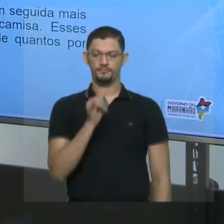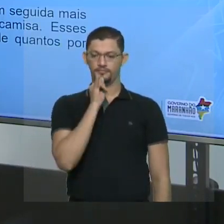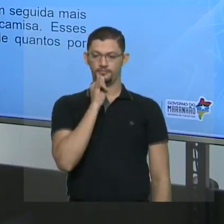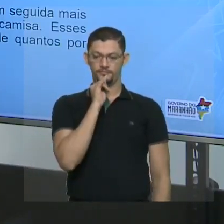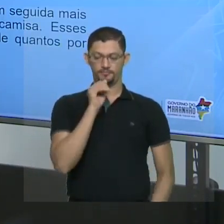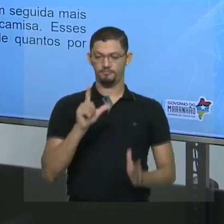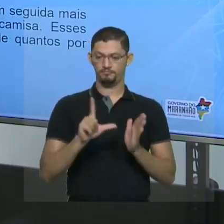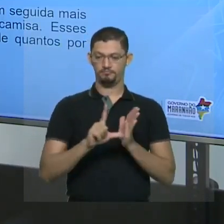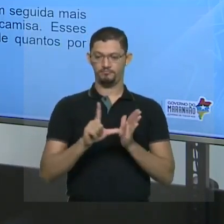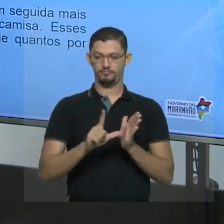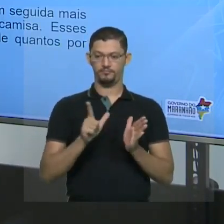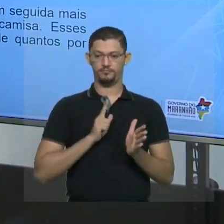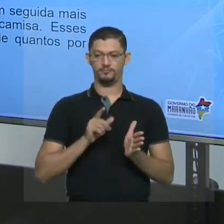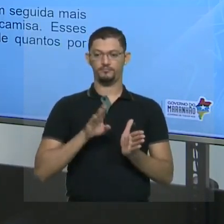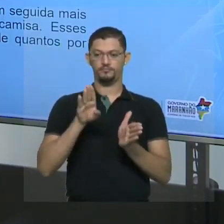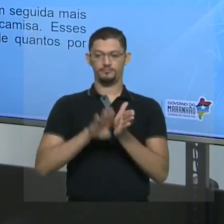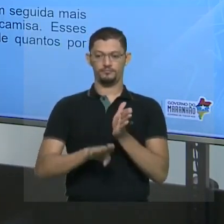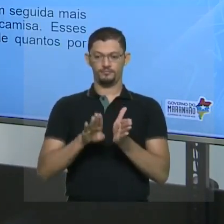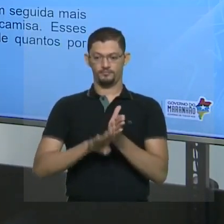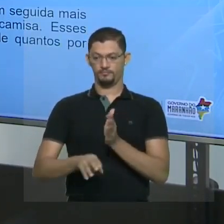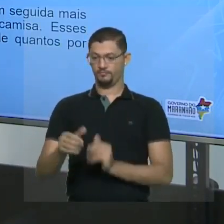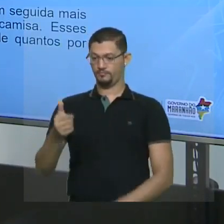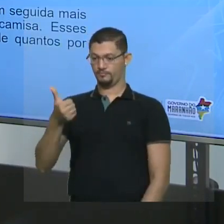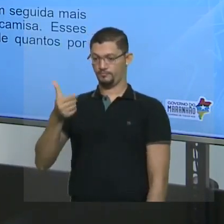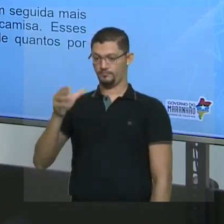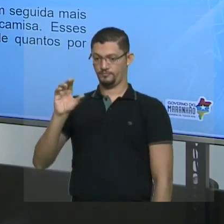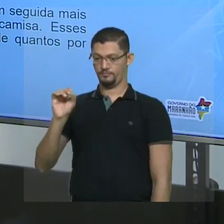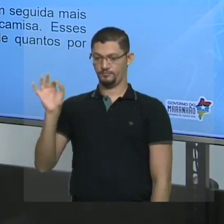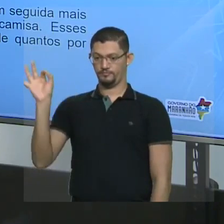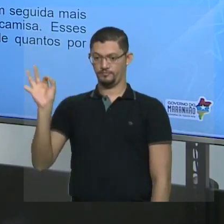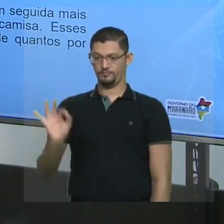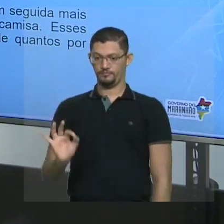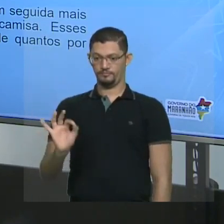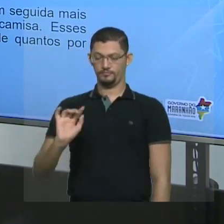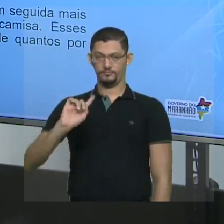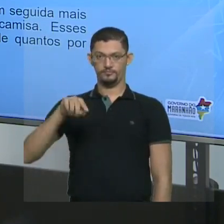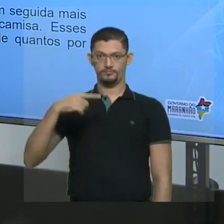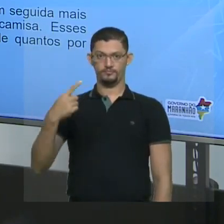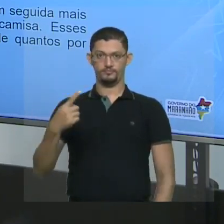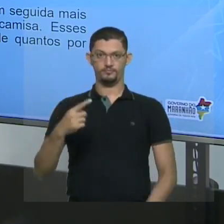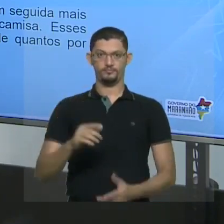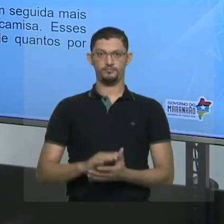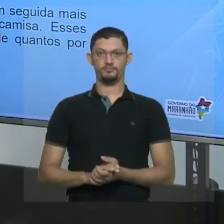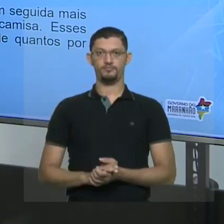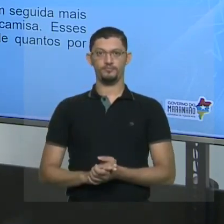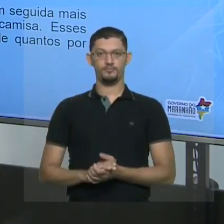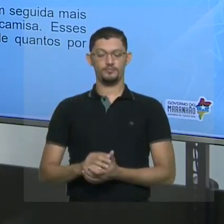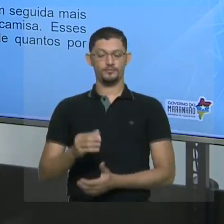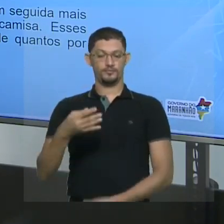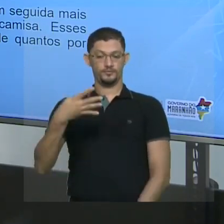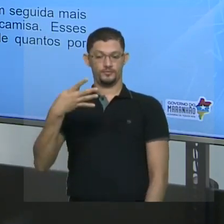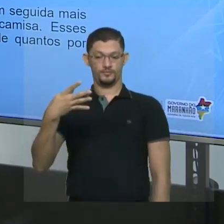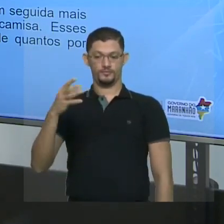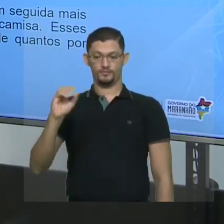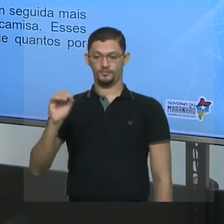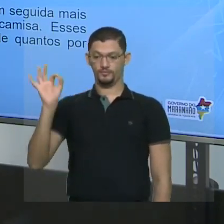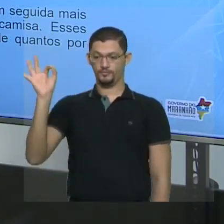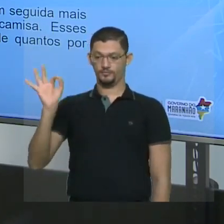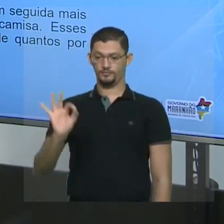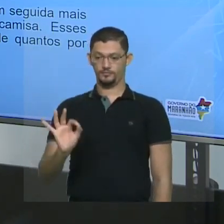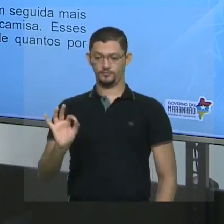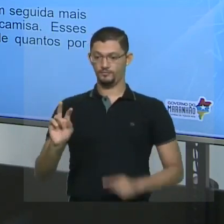Uma loja deu um desconto de 10% e, em seguida, mais um desconto de 40% sobre o